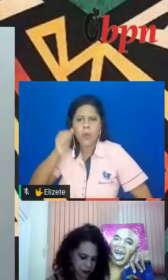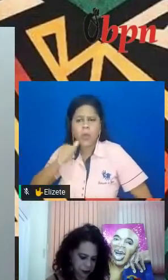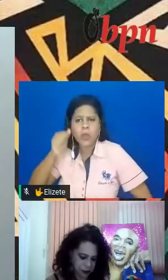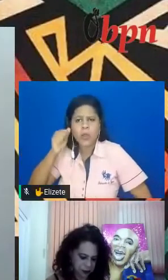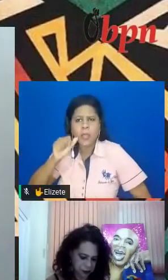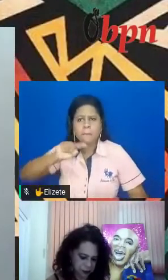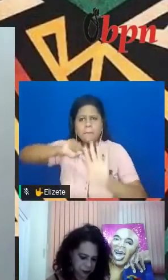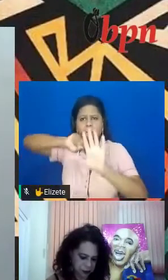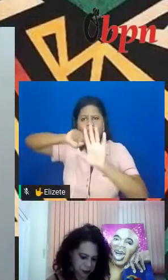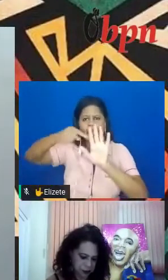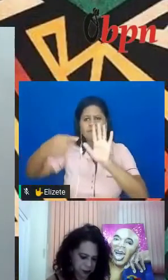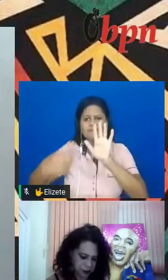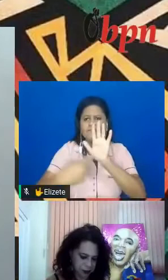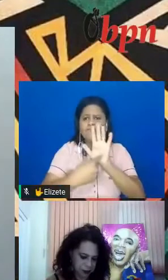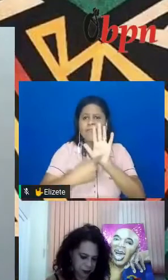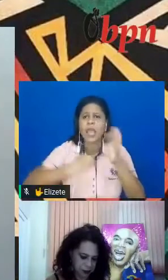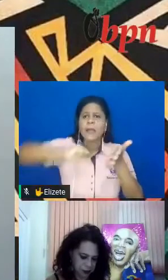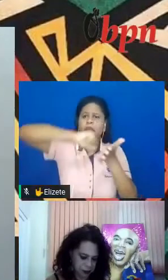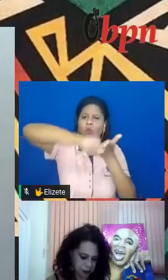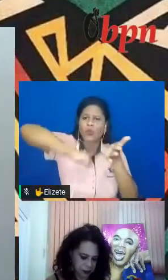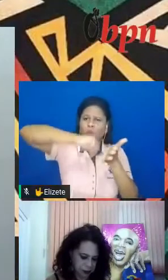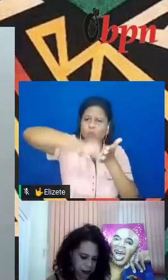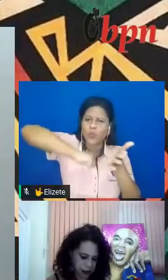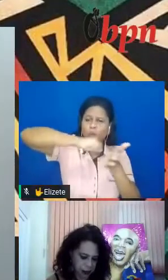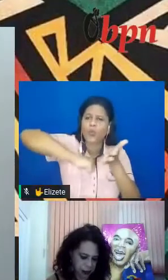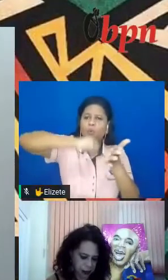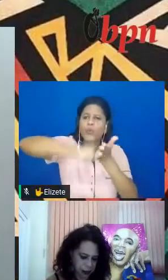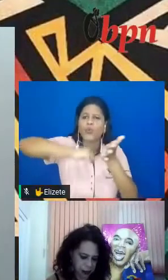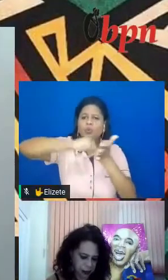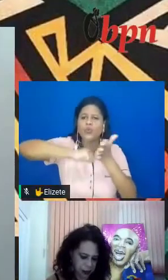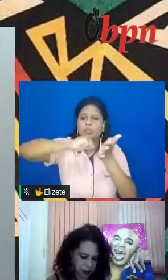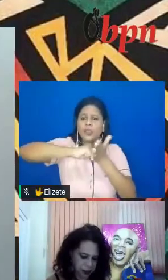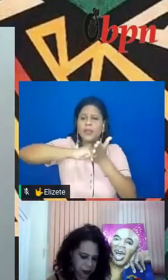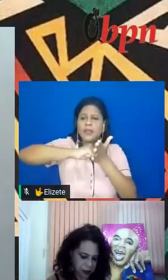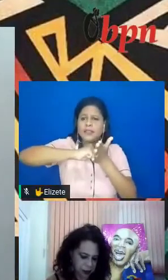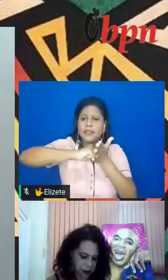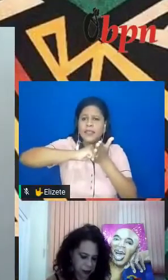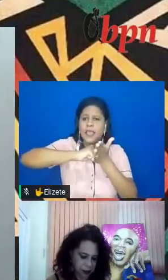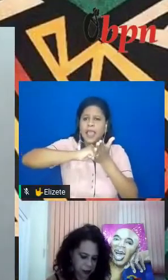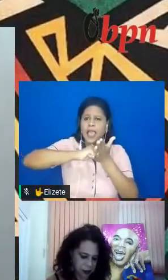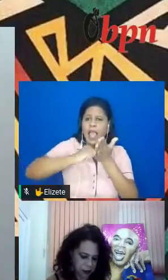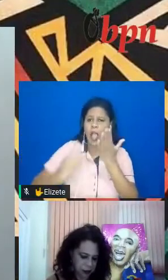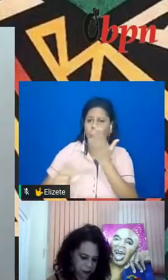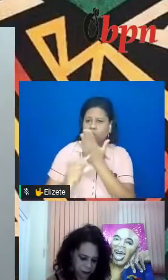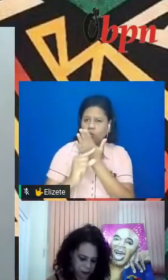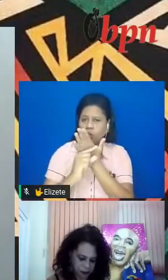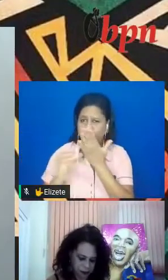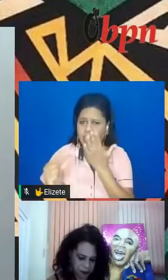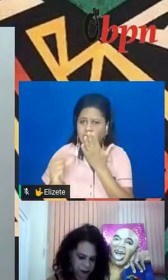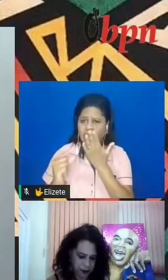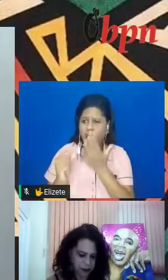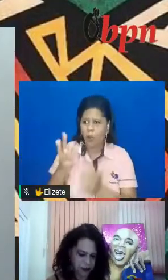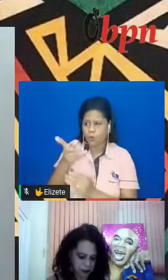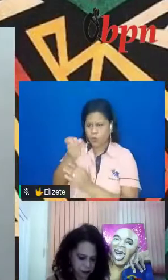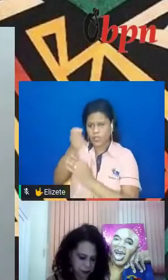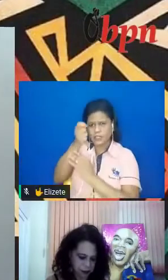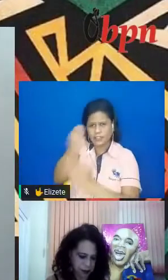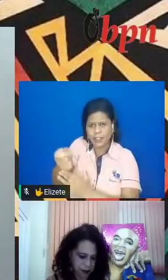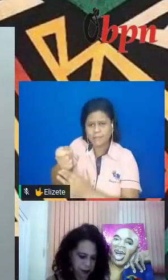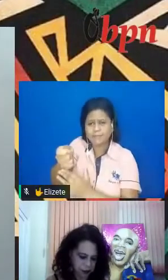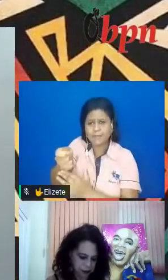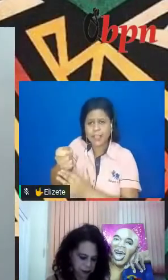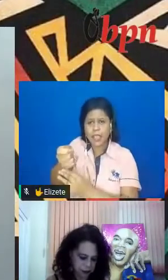metaforizando a luta contra a autoria, autoridade falocêntrica e notadamente